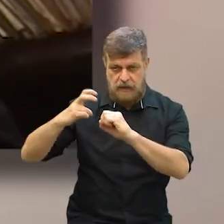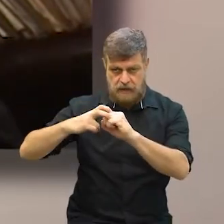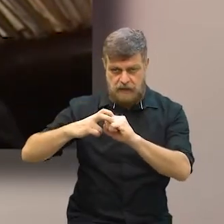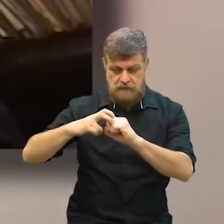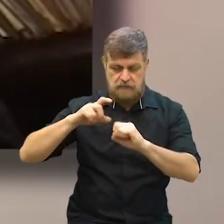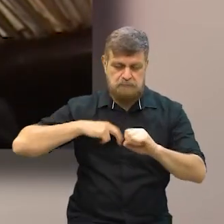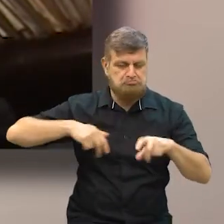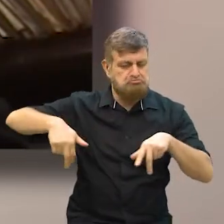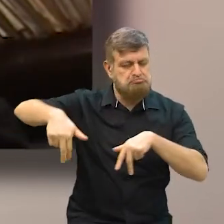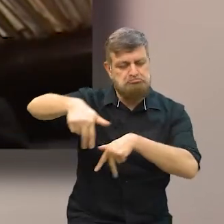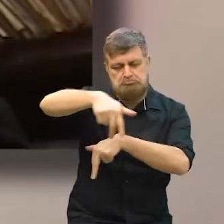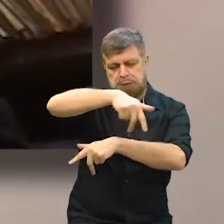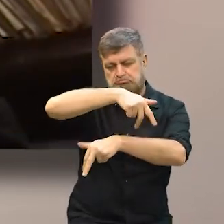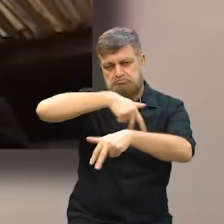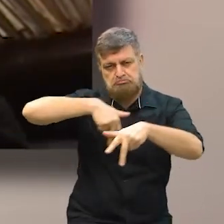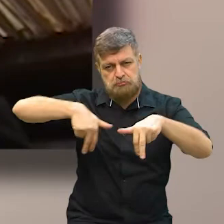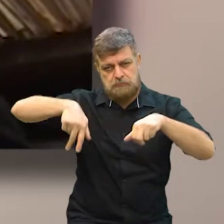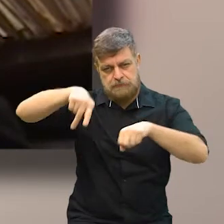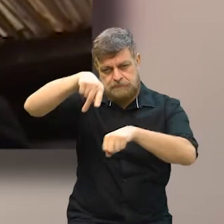com HIV.